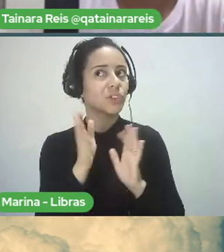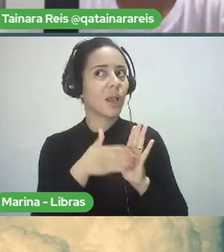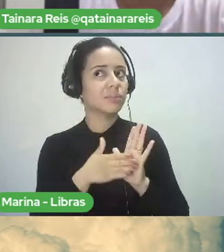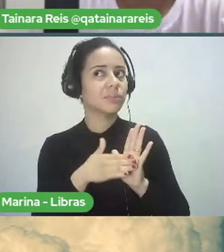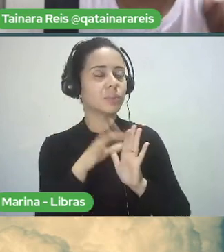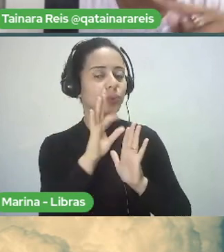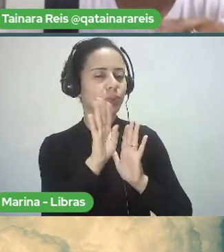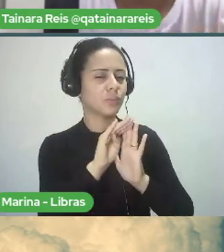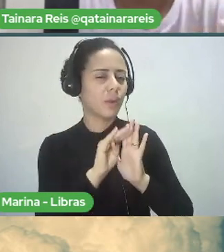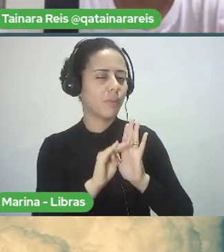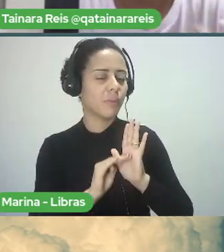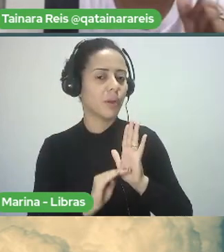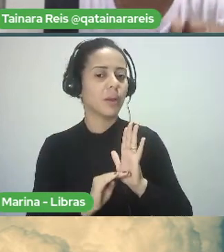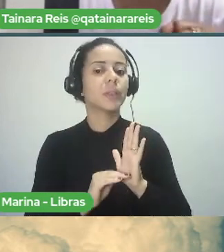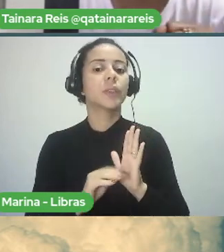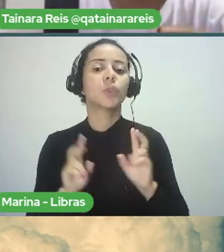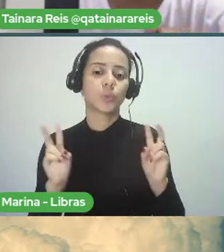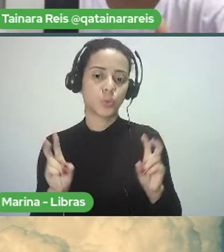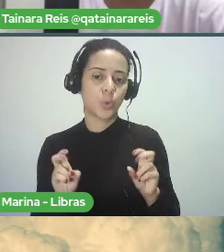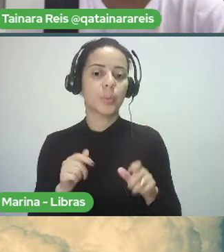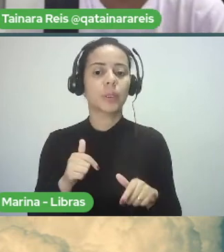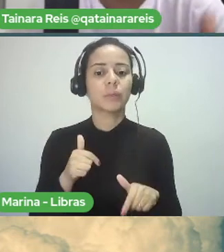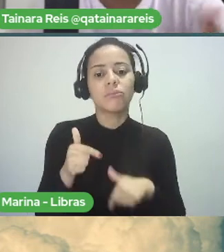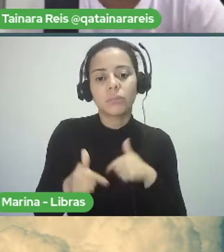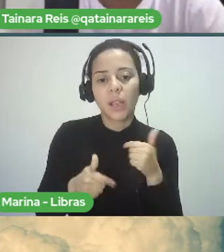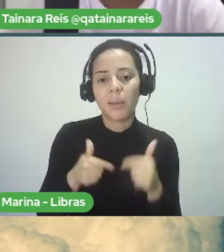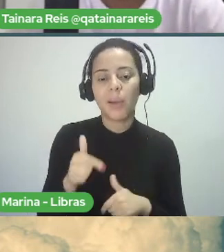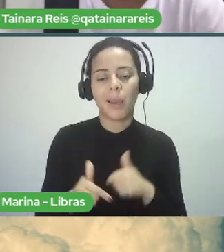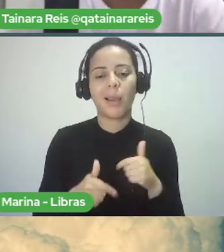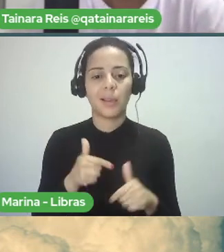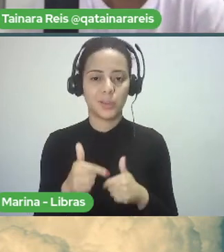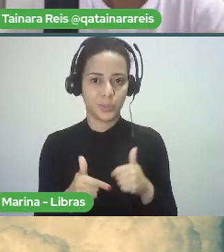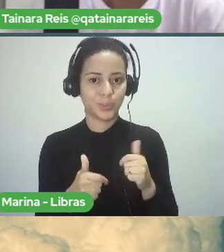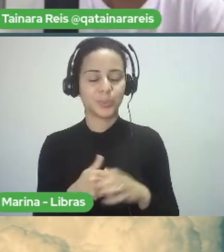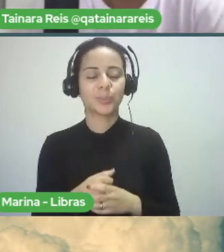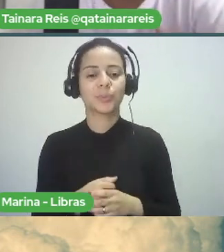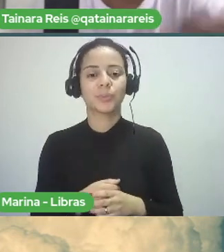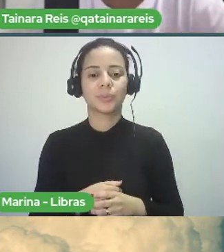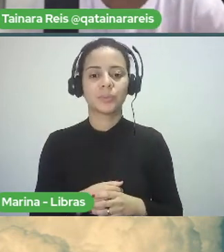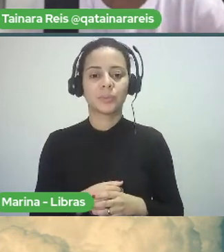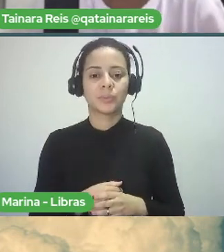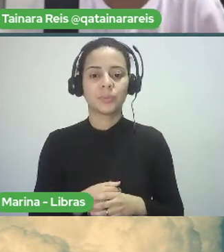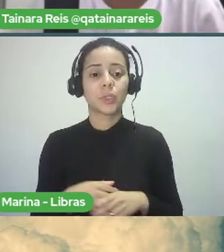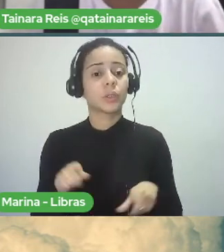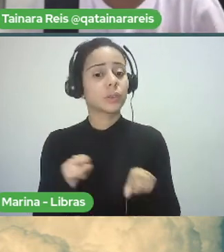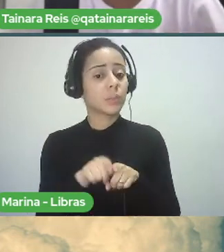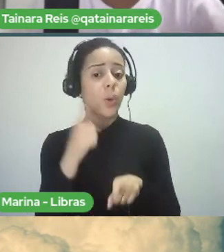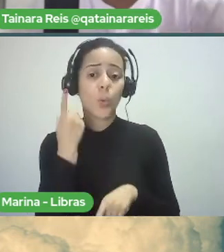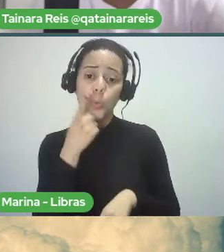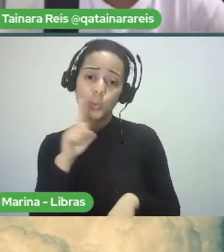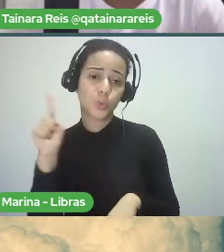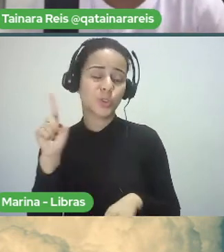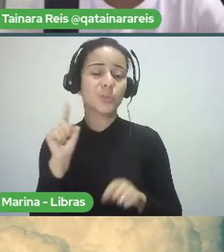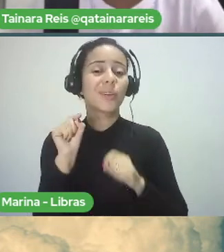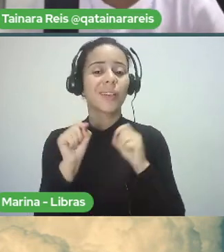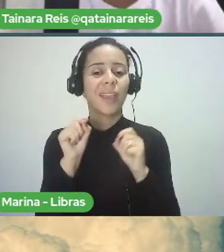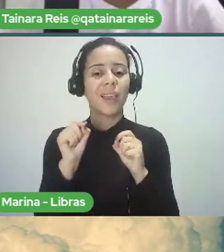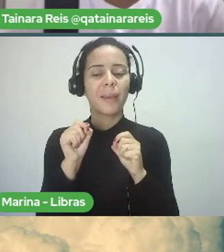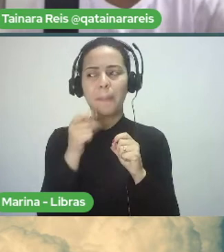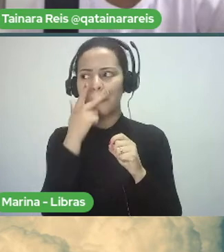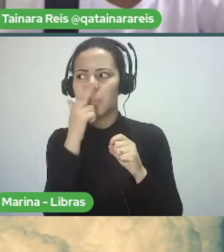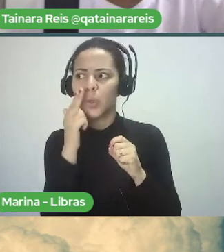roadmap, com o planejamento do projeto que você já tem. E, por último, troque figurinhas, converse com outras